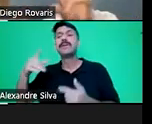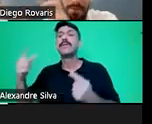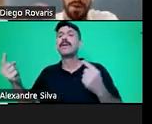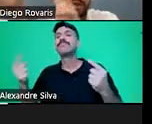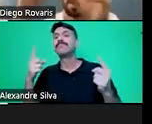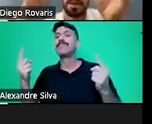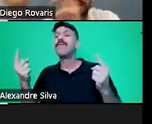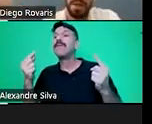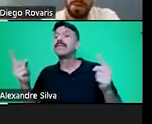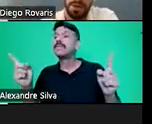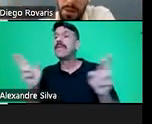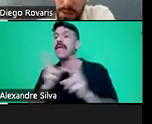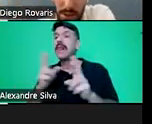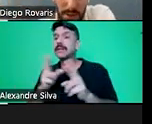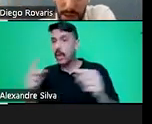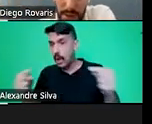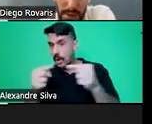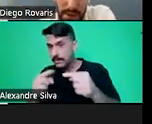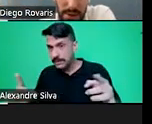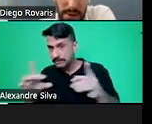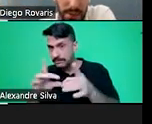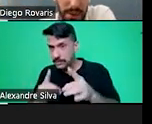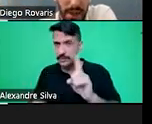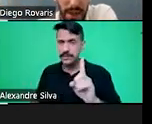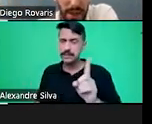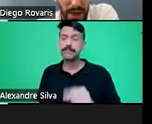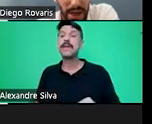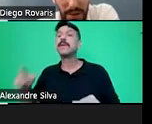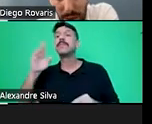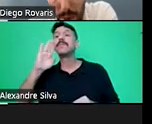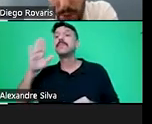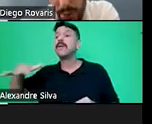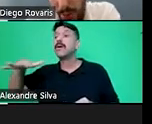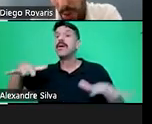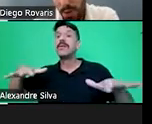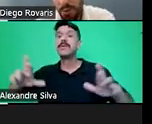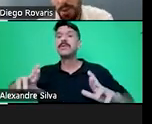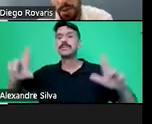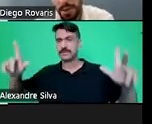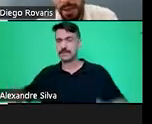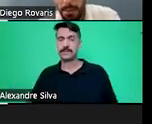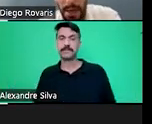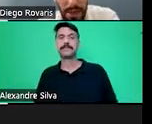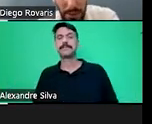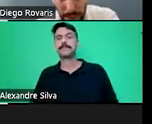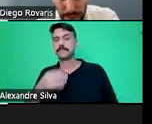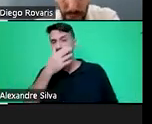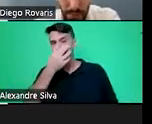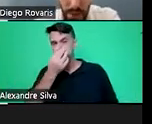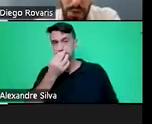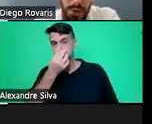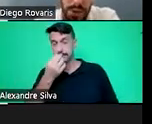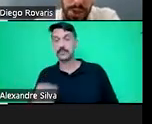mesma maneira em ambientes contrastantes. E aí vem um pouco do nosso